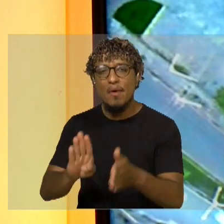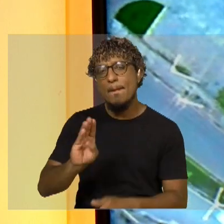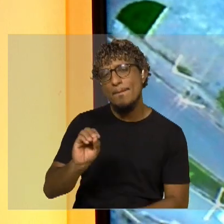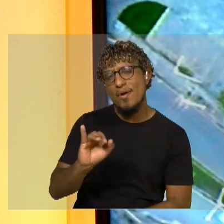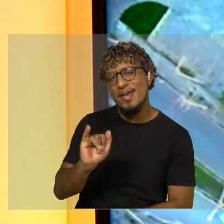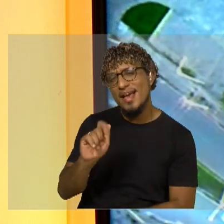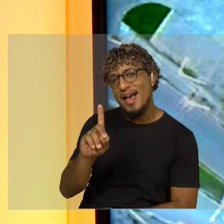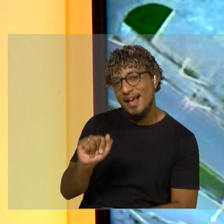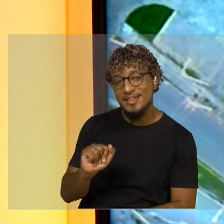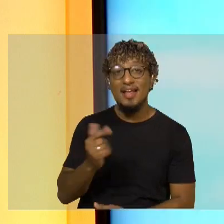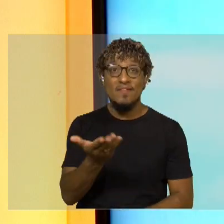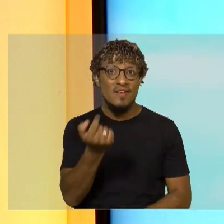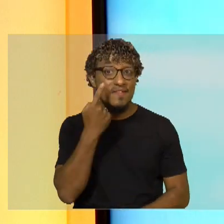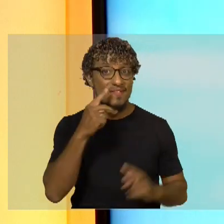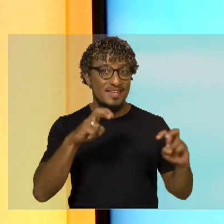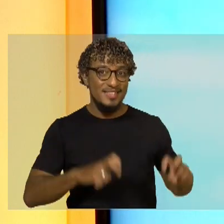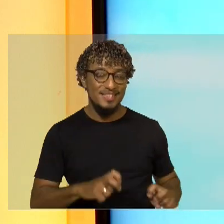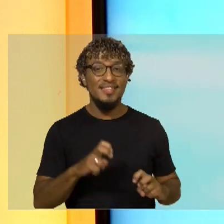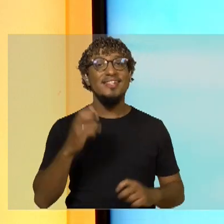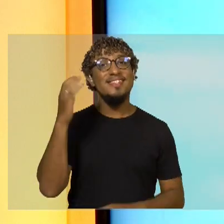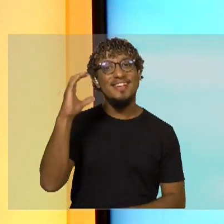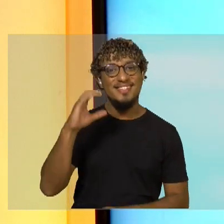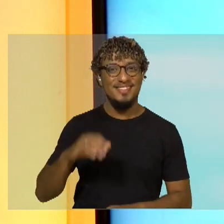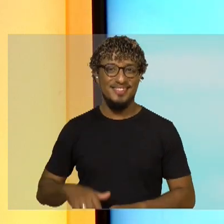Boiada no quadro Em Dia com a Ciência.